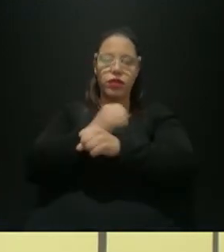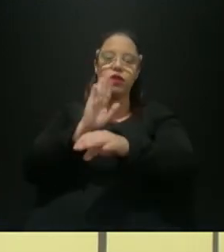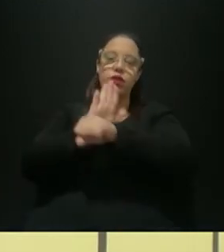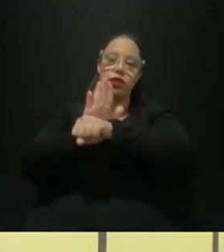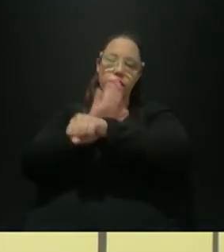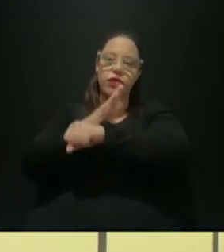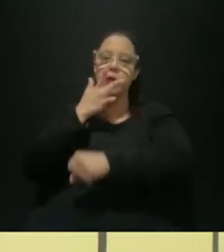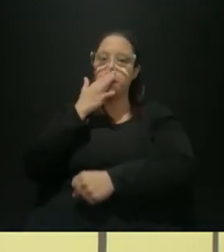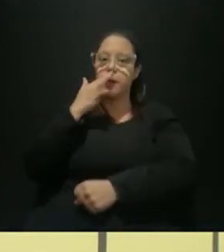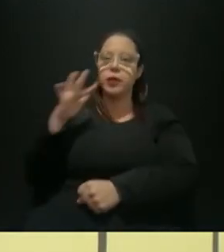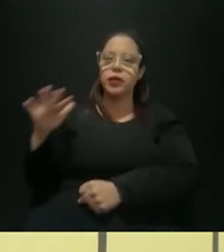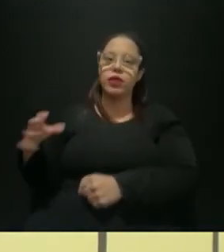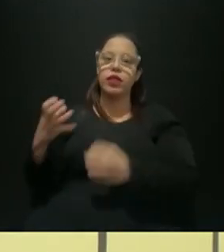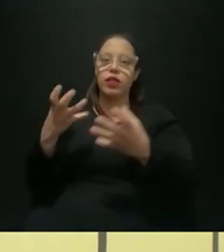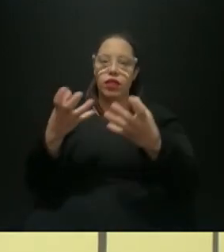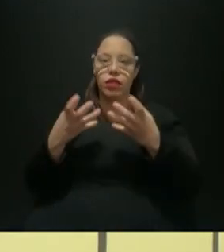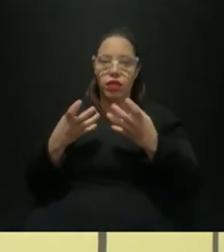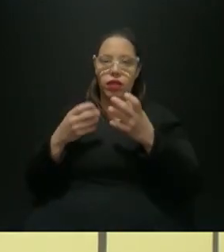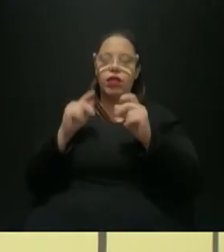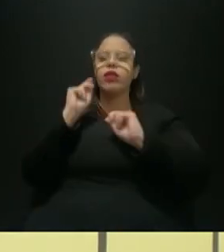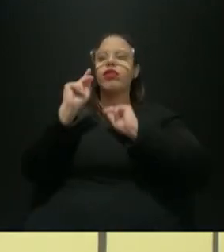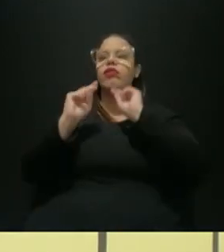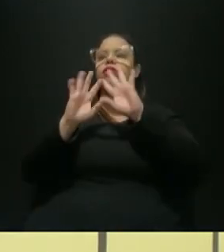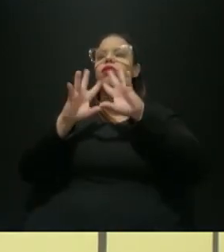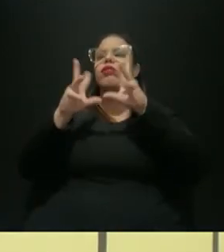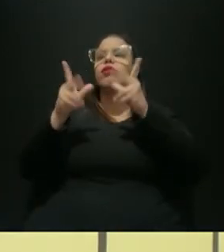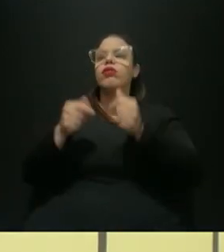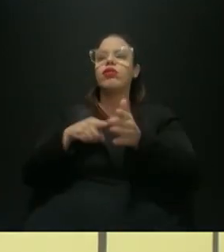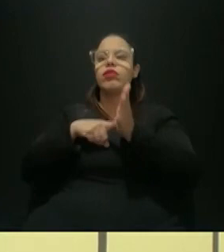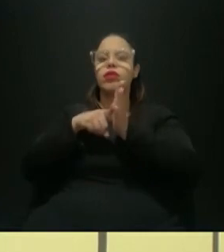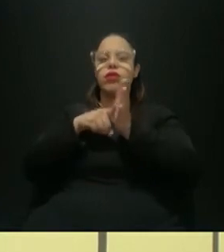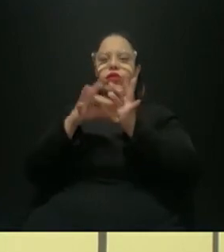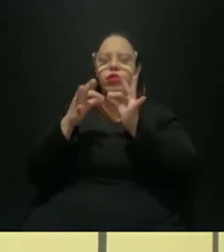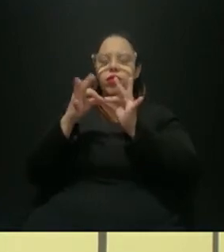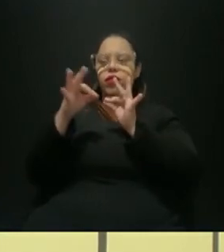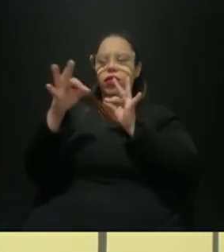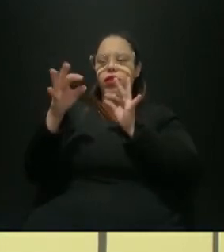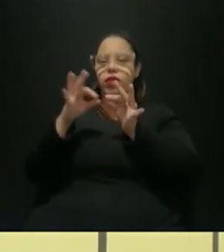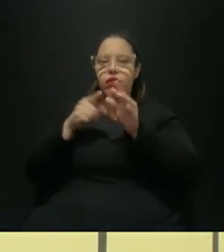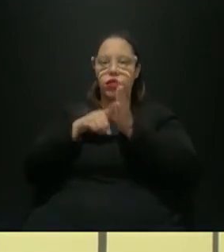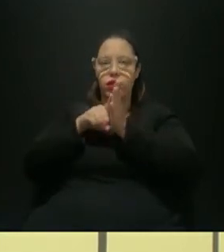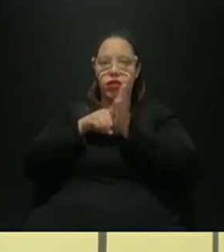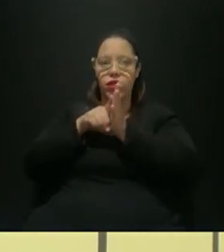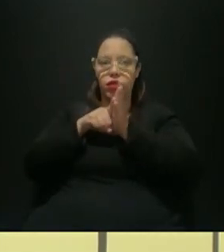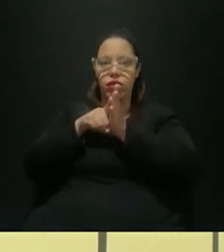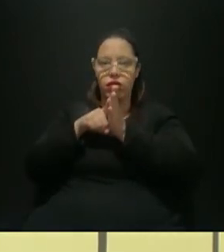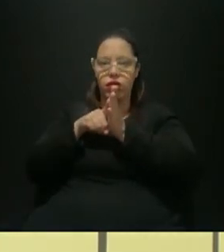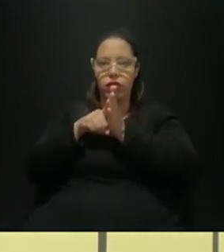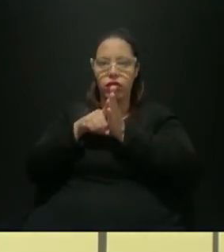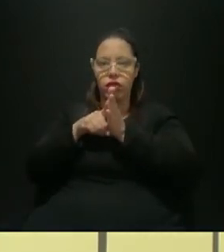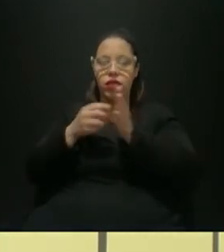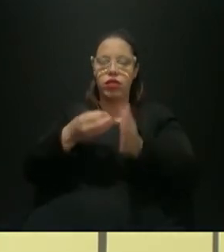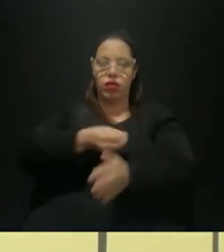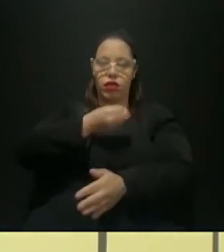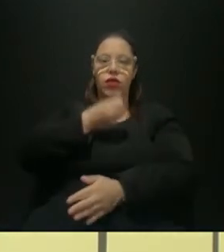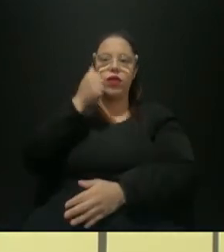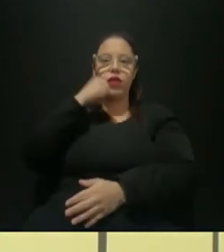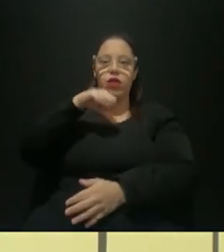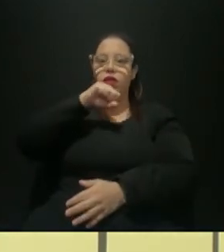queriam fazer de estudo, nesse estudo longitudinal, eles queriam pesquisar crianças que viviam com seus pais, que nunca tinham